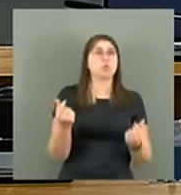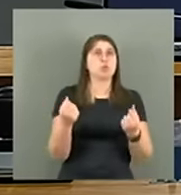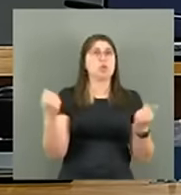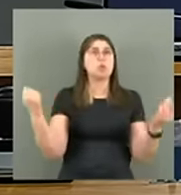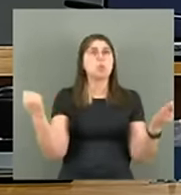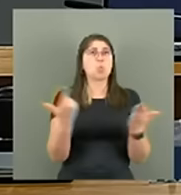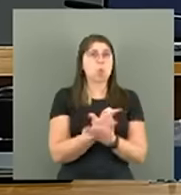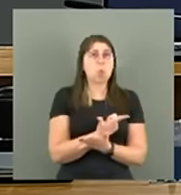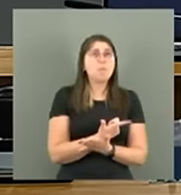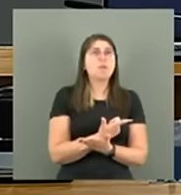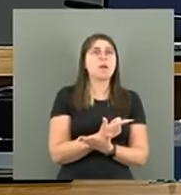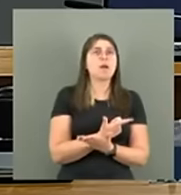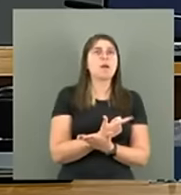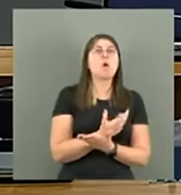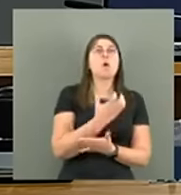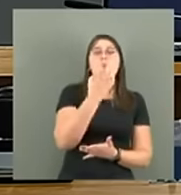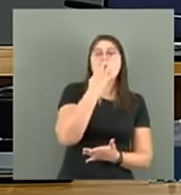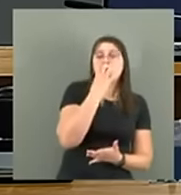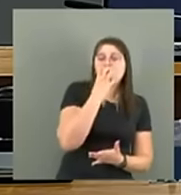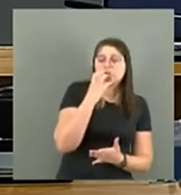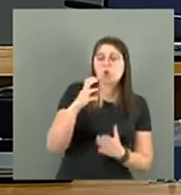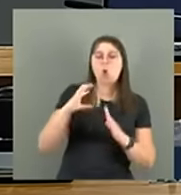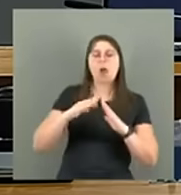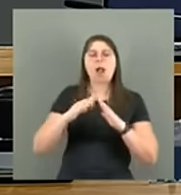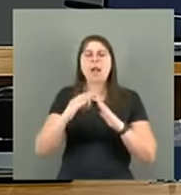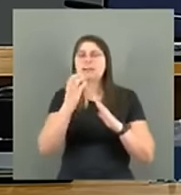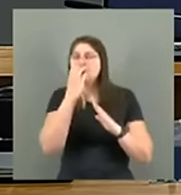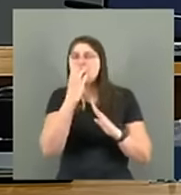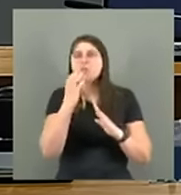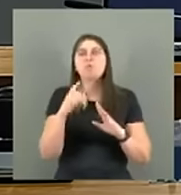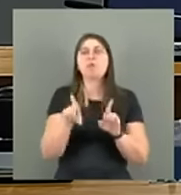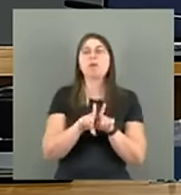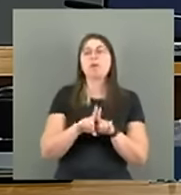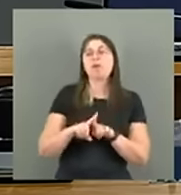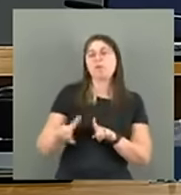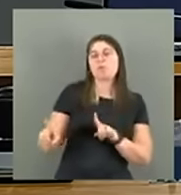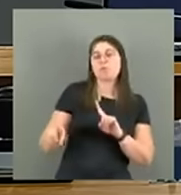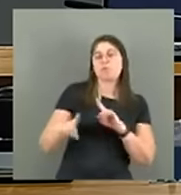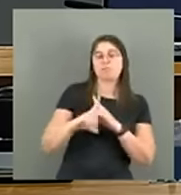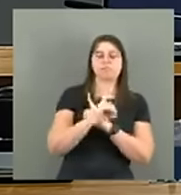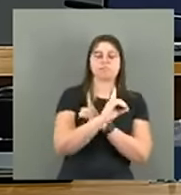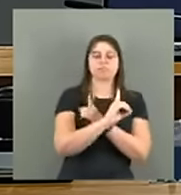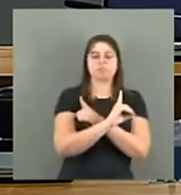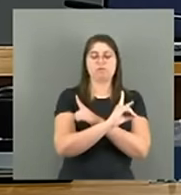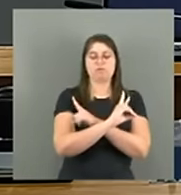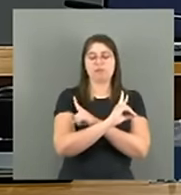abanar do rabo. Aí não vai comprar um árbitro que ganha 6 mil reais por jogo.